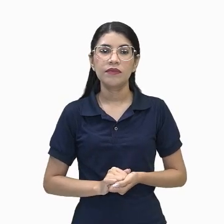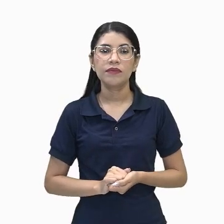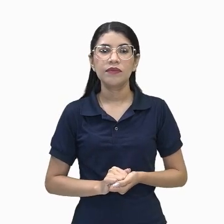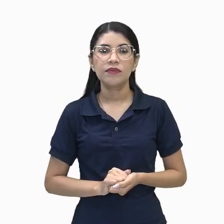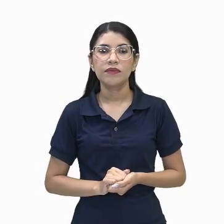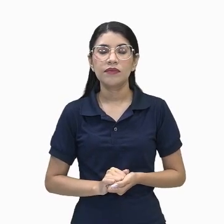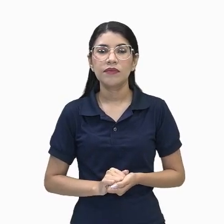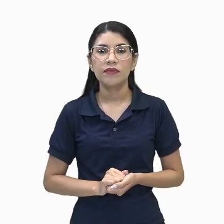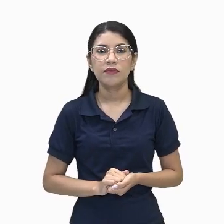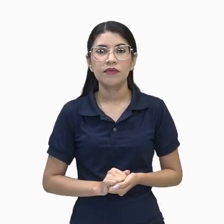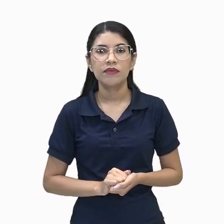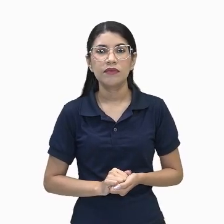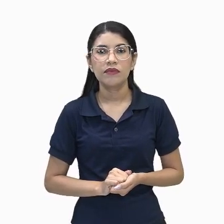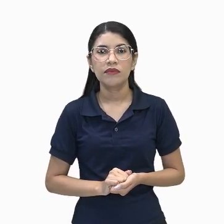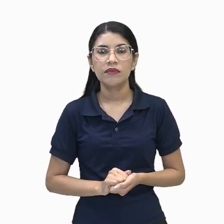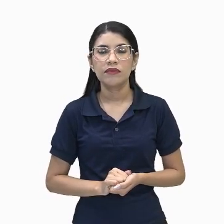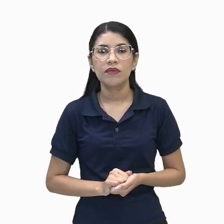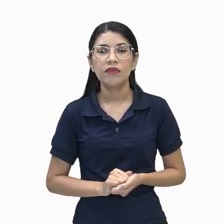lá, galera.